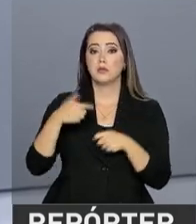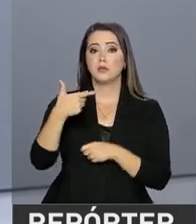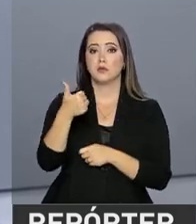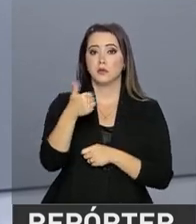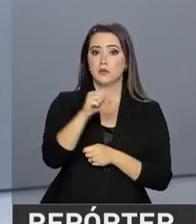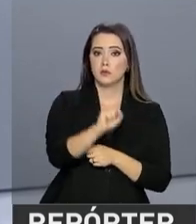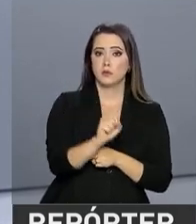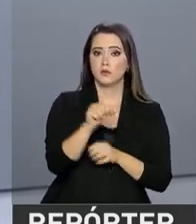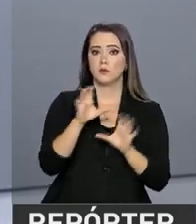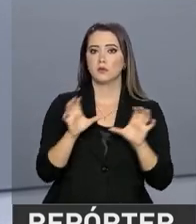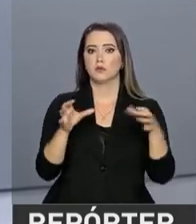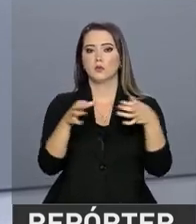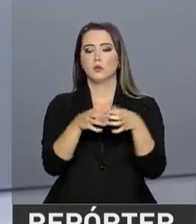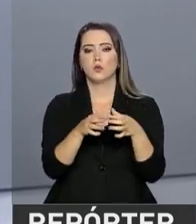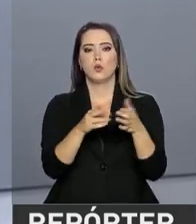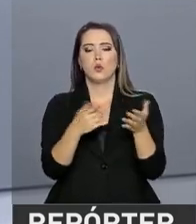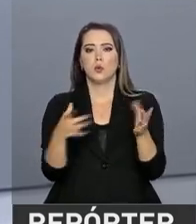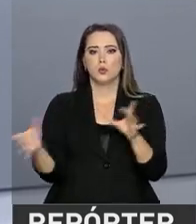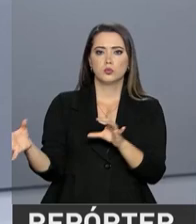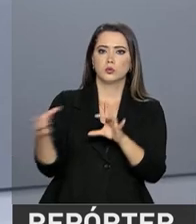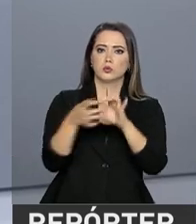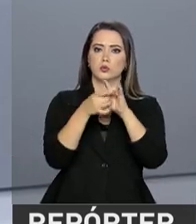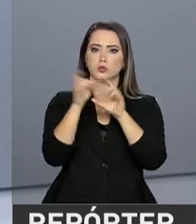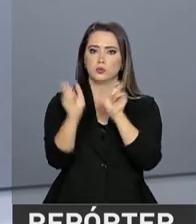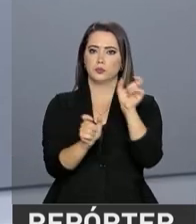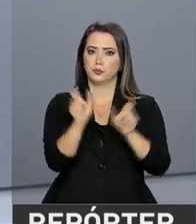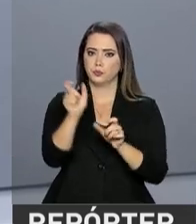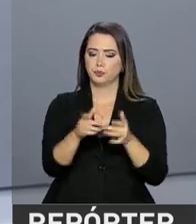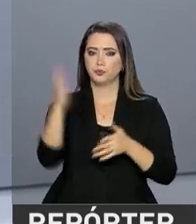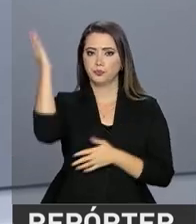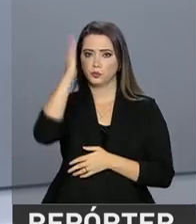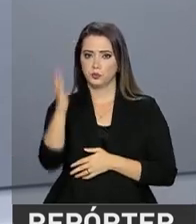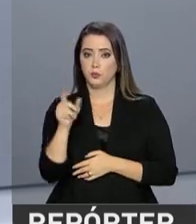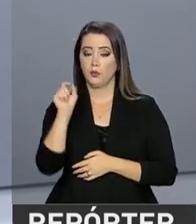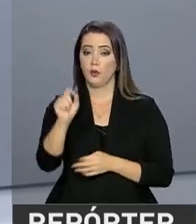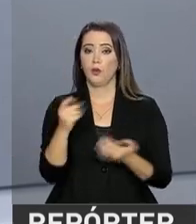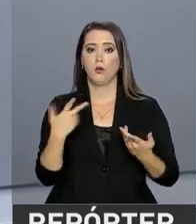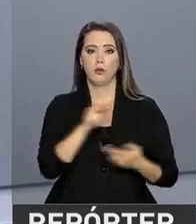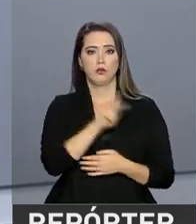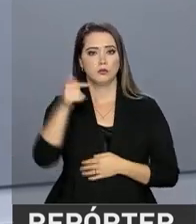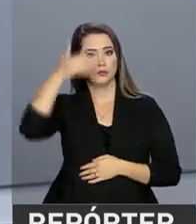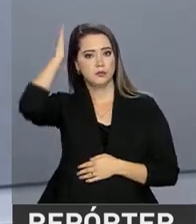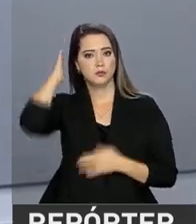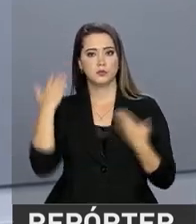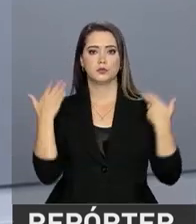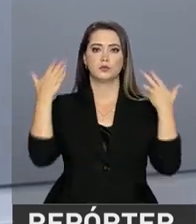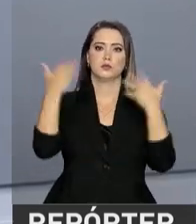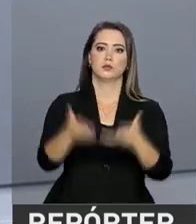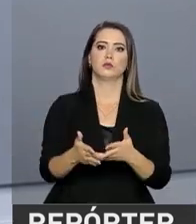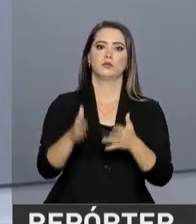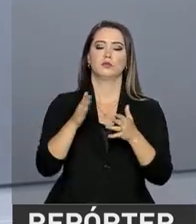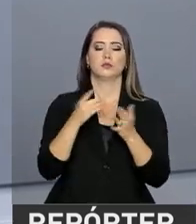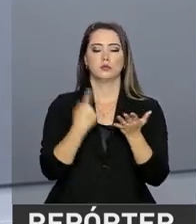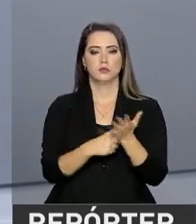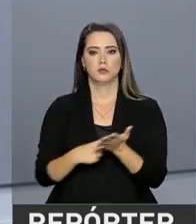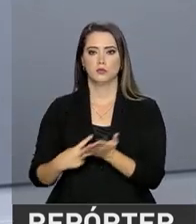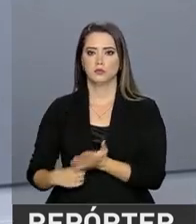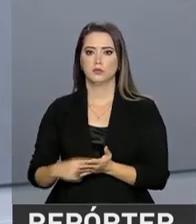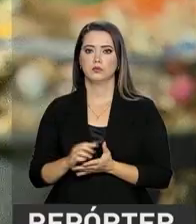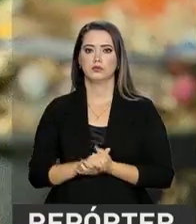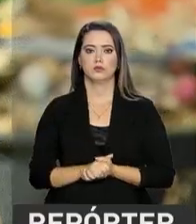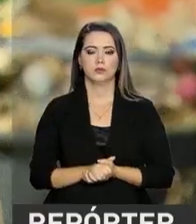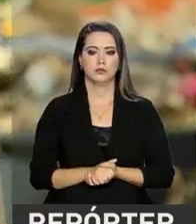em 2018 pela Organização das Cooperativas Brasileiras. O presidente Michel Temer participou do lançamento da agenda.